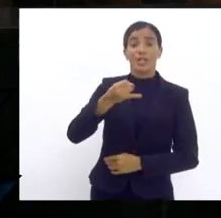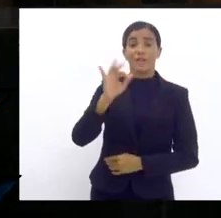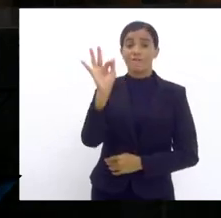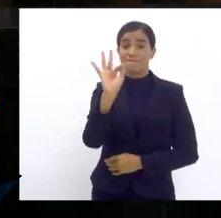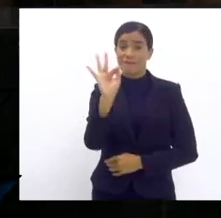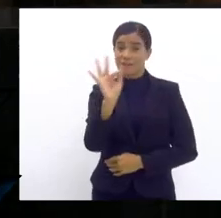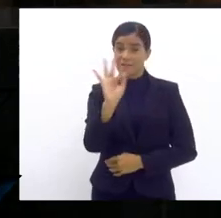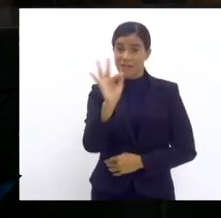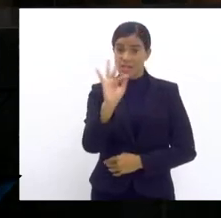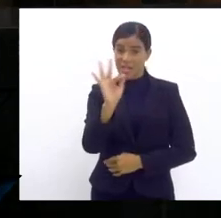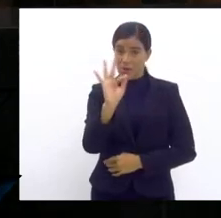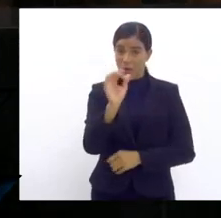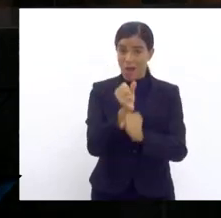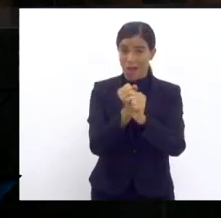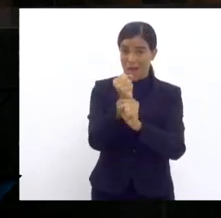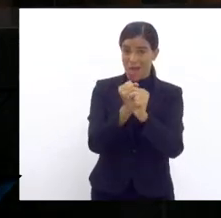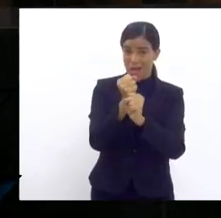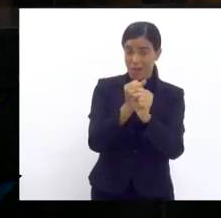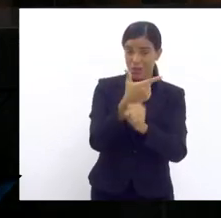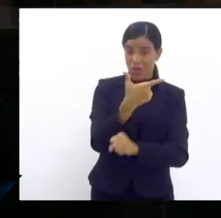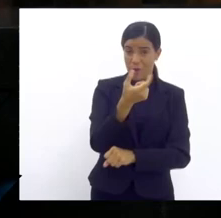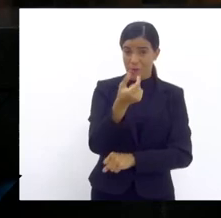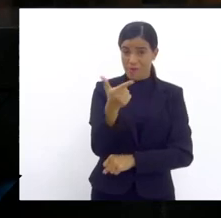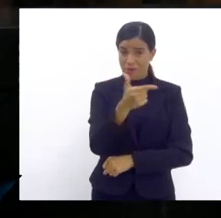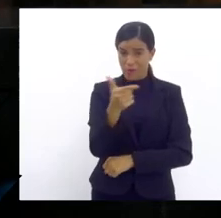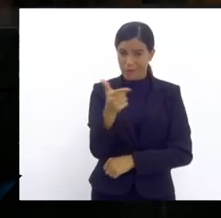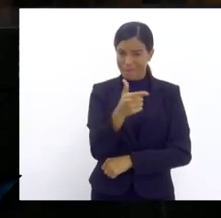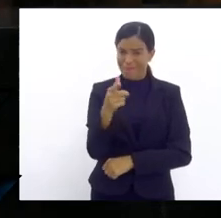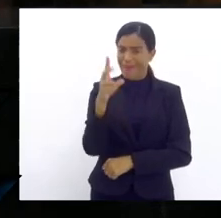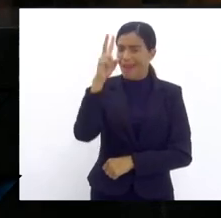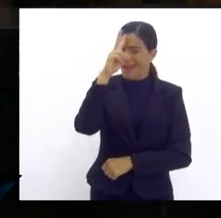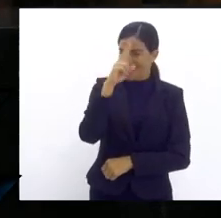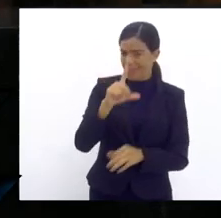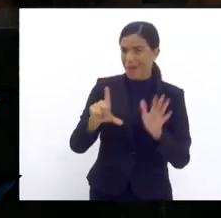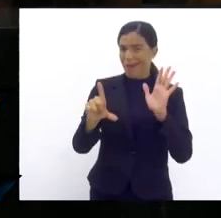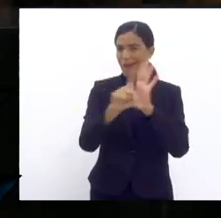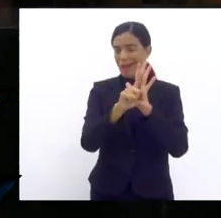quando aquelas leis mal fadadas e